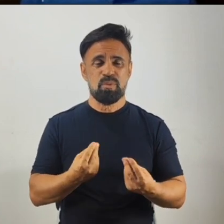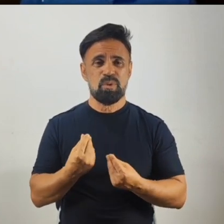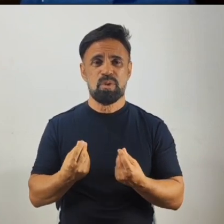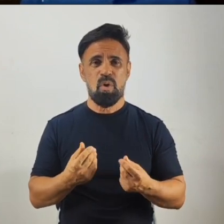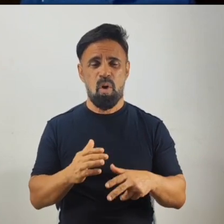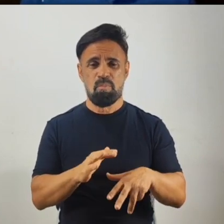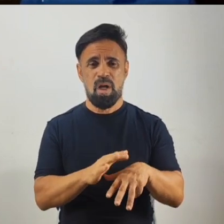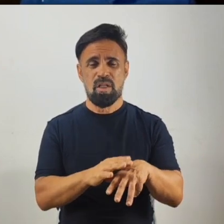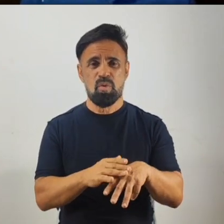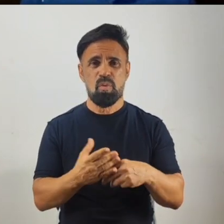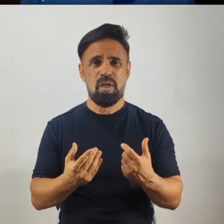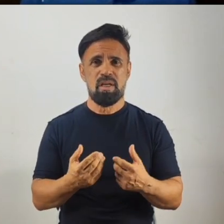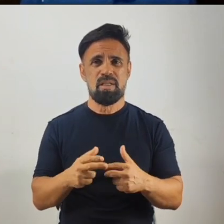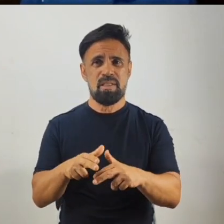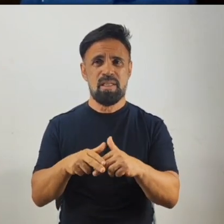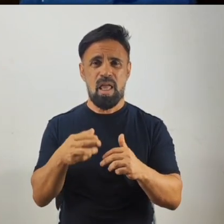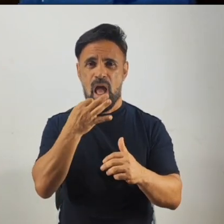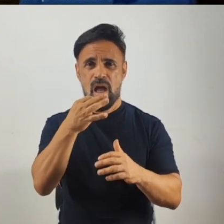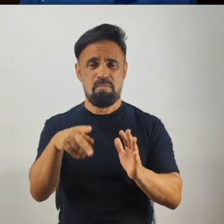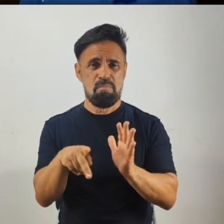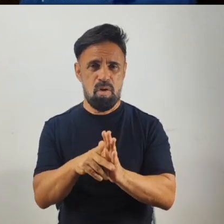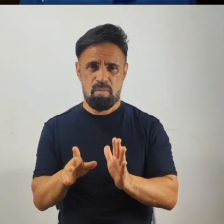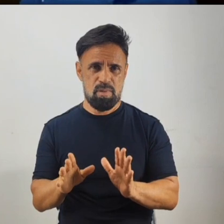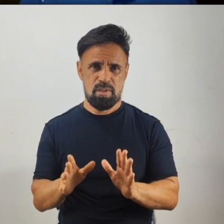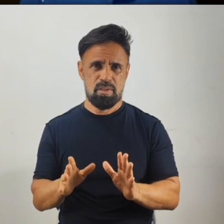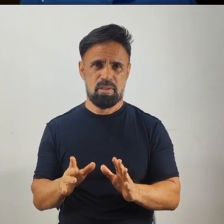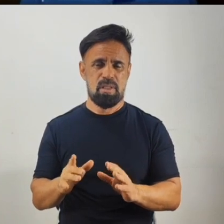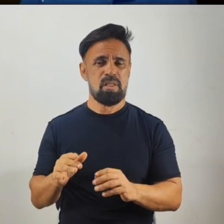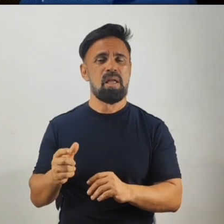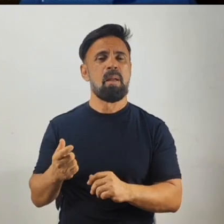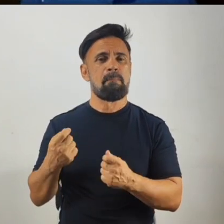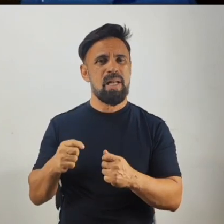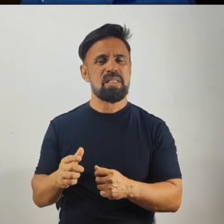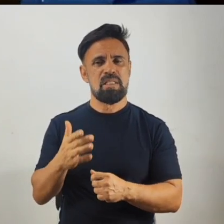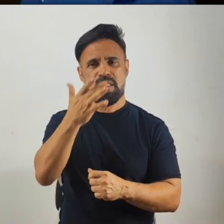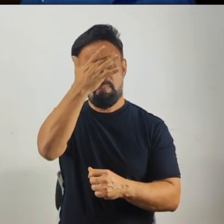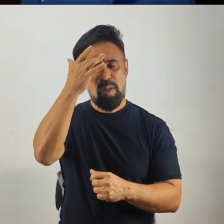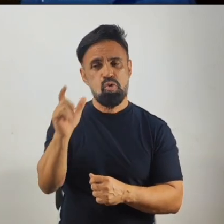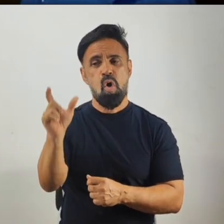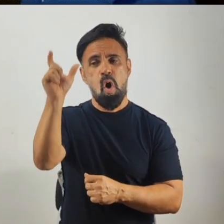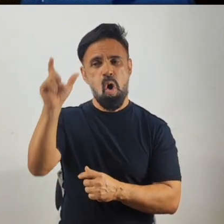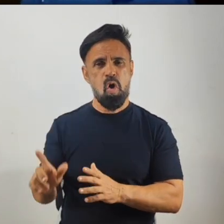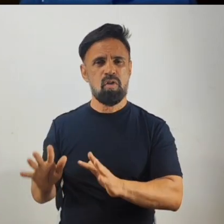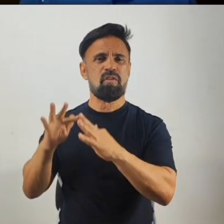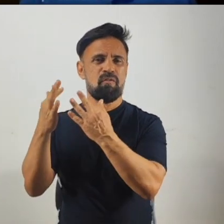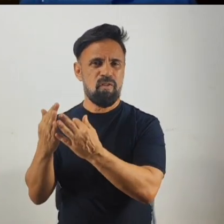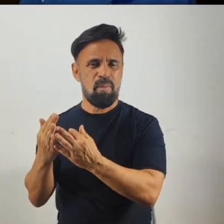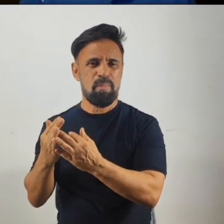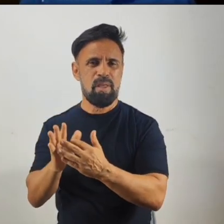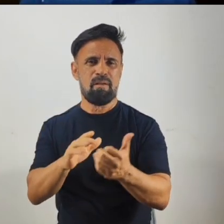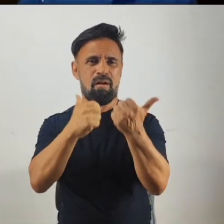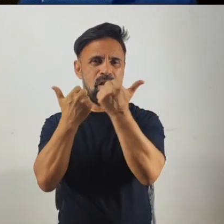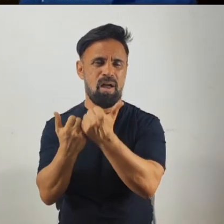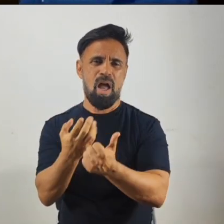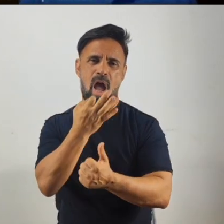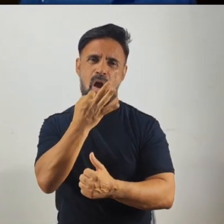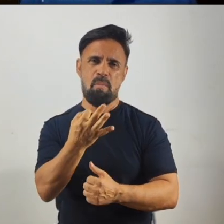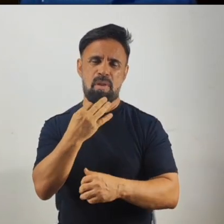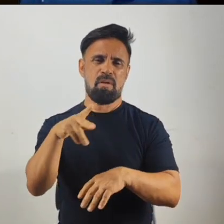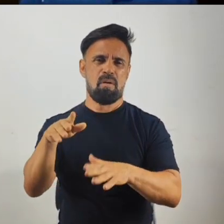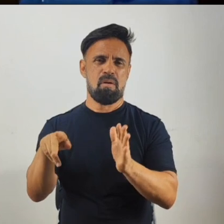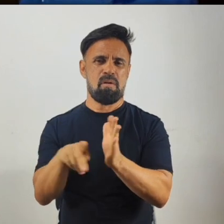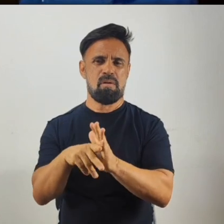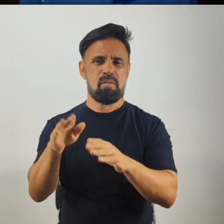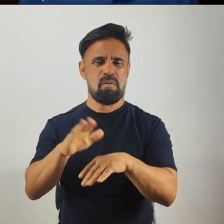pela questão do estado de saúde por isso ou aquilo dentro da eficiência do serviço. E ele precisa que os